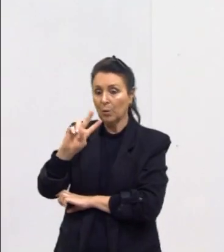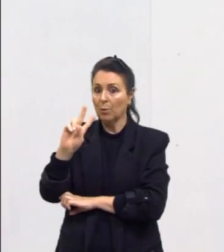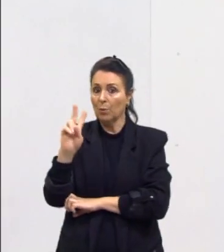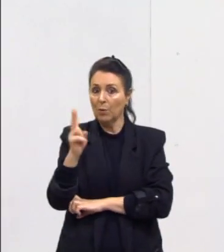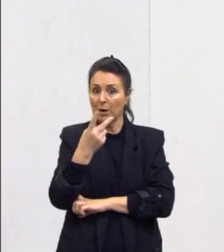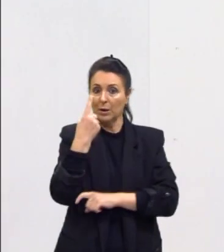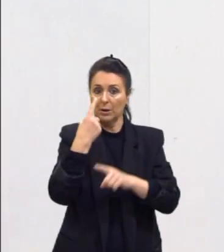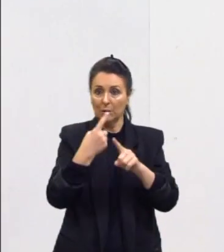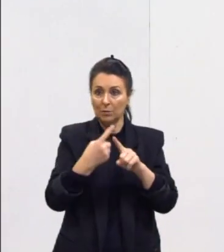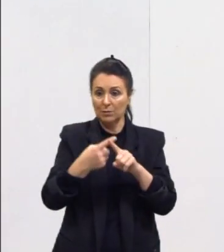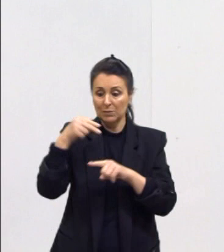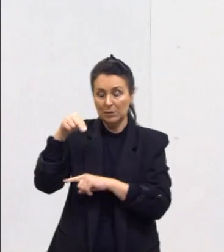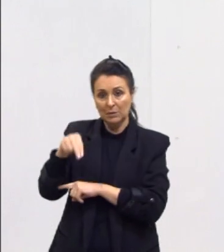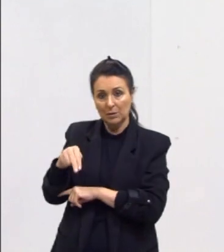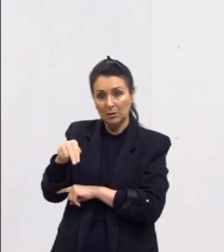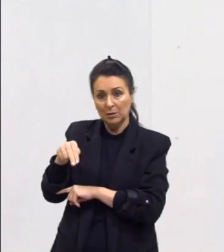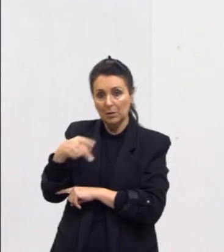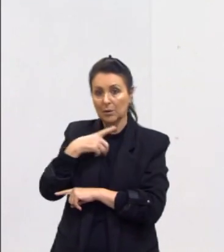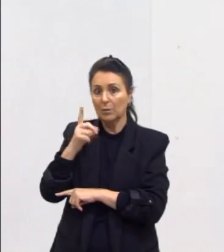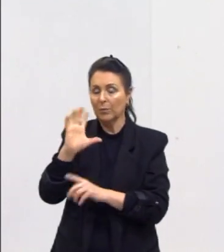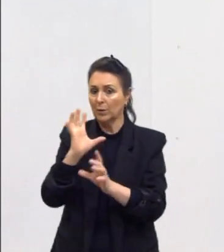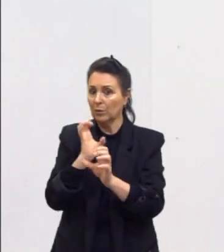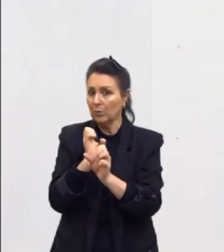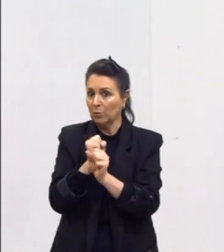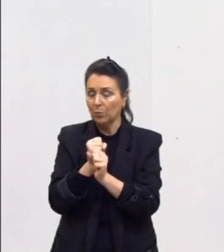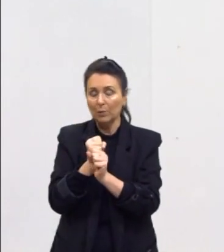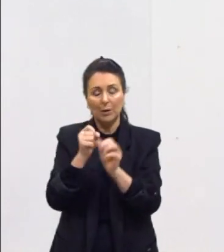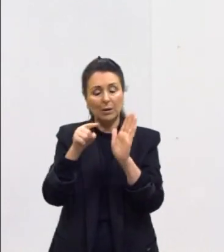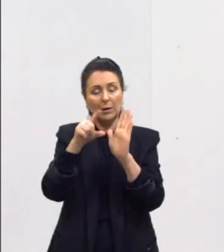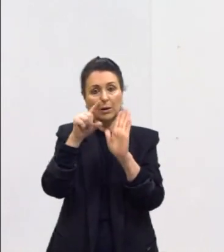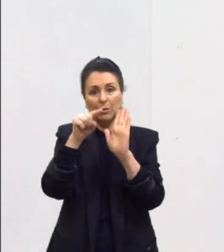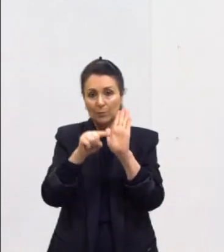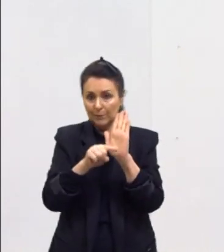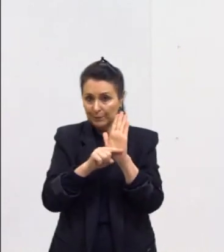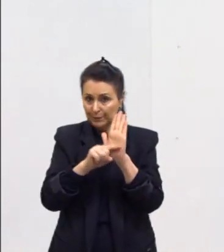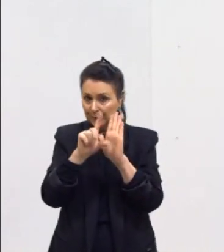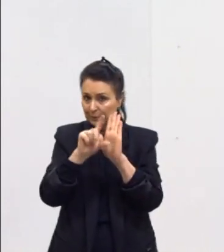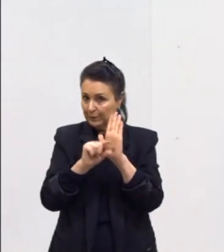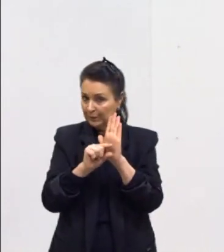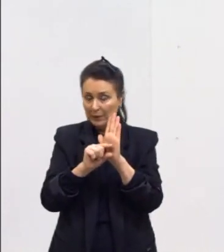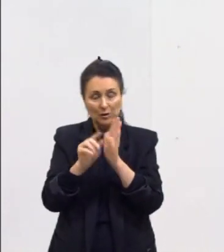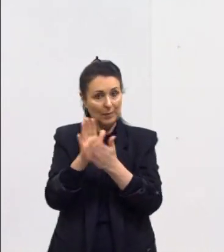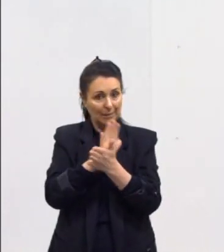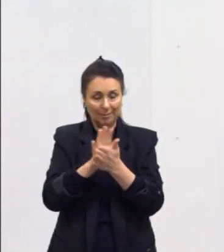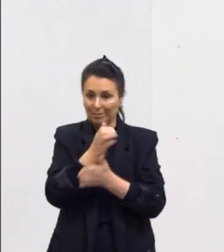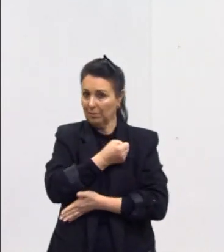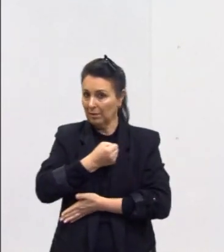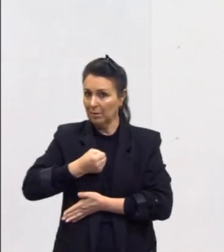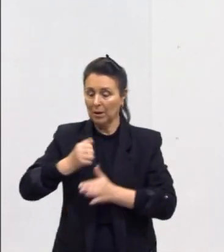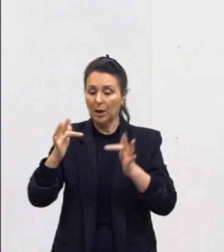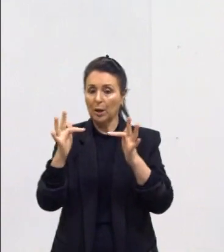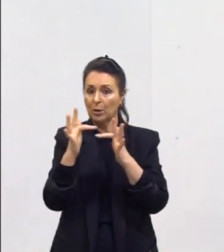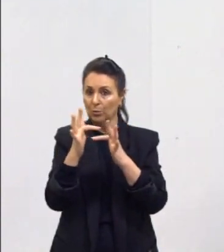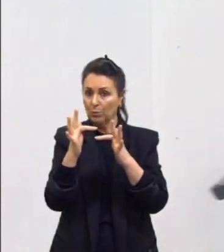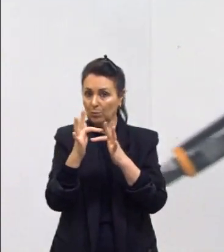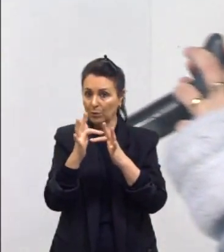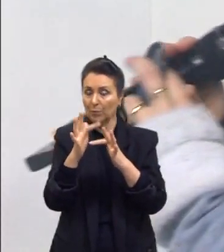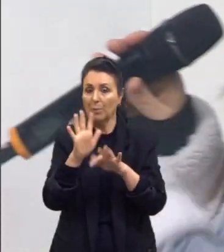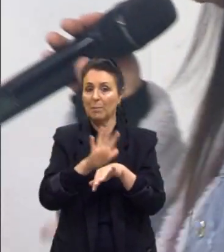vai ser 2 vezes e nos apenas eu não vou ter soma nem a subtração de nenhum número tá fórmula dele vai ser